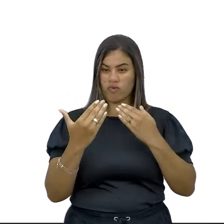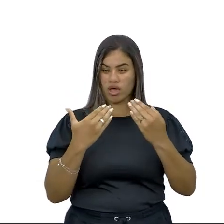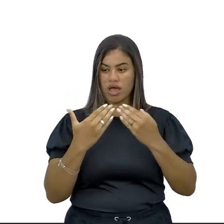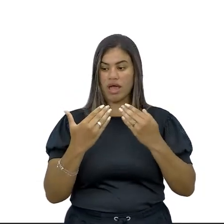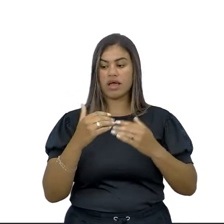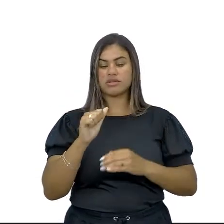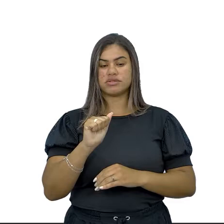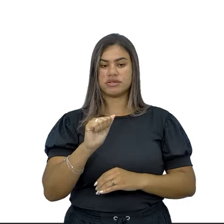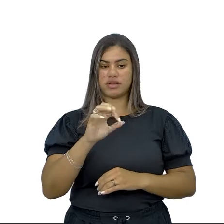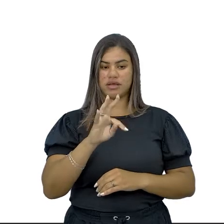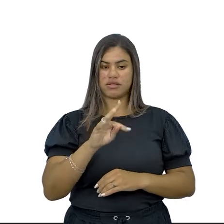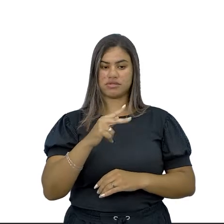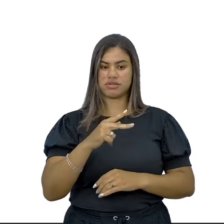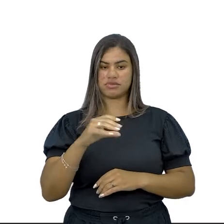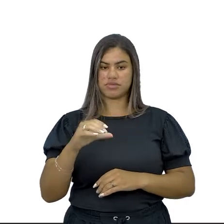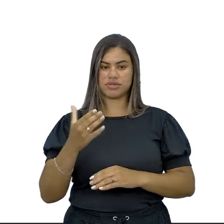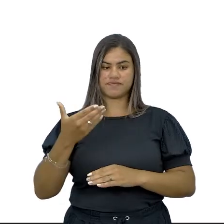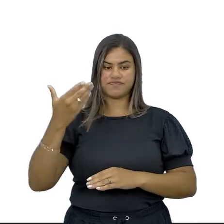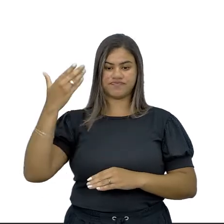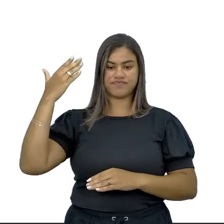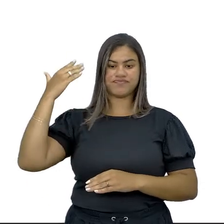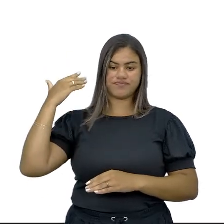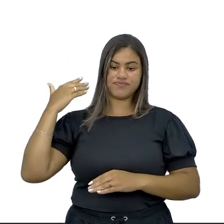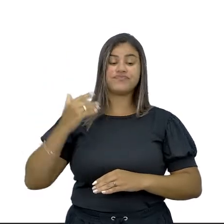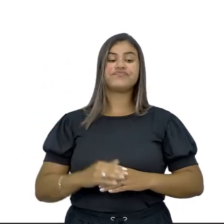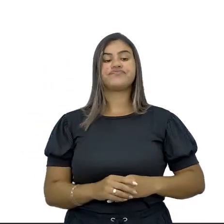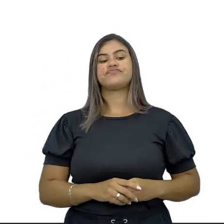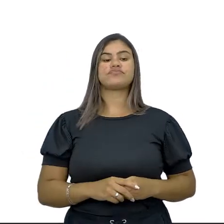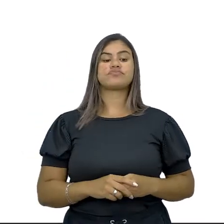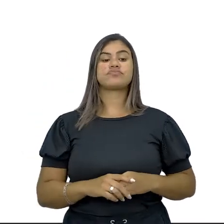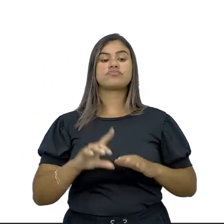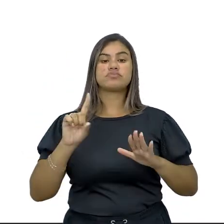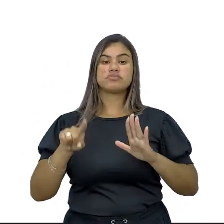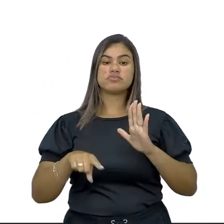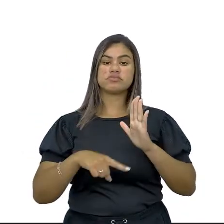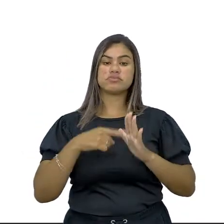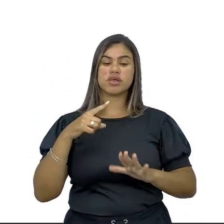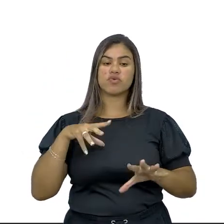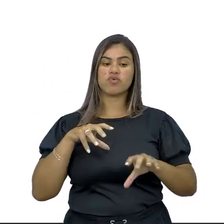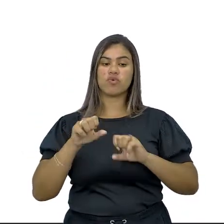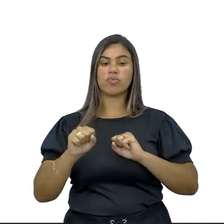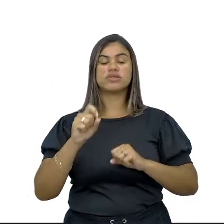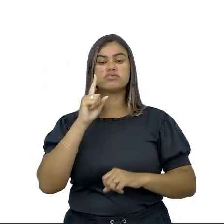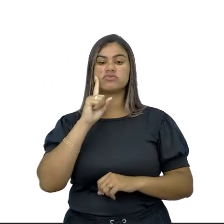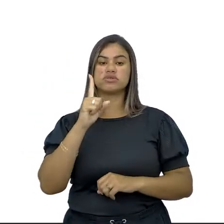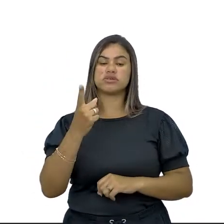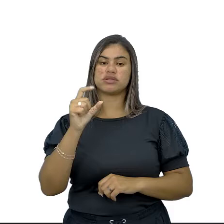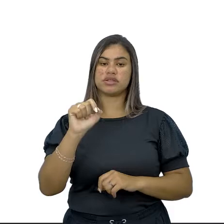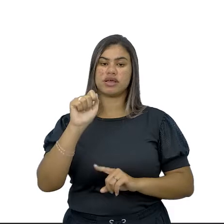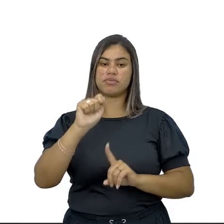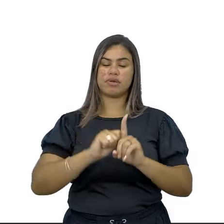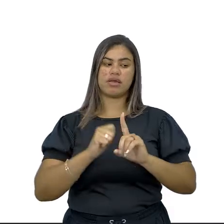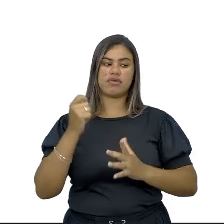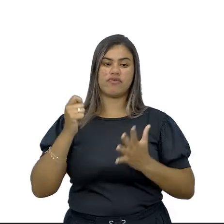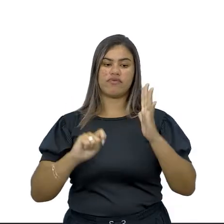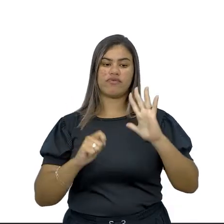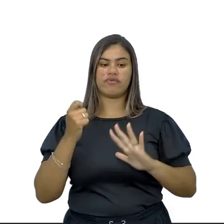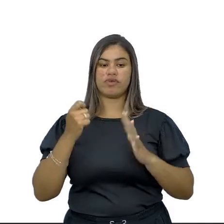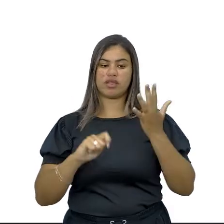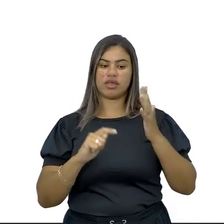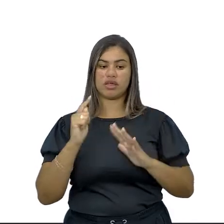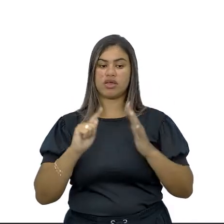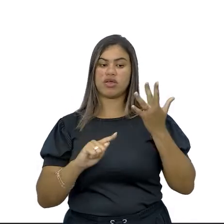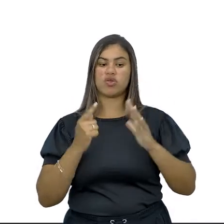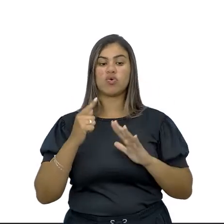nossas formações que já aconteceram. Então, na primeira formação, a do dia 10 de fevereiro, nós abordamos